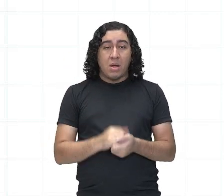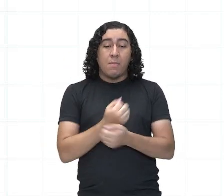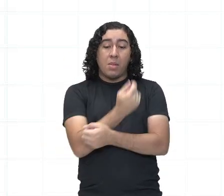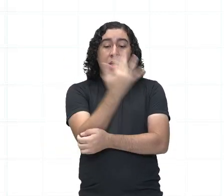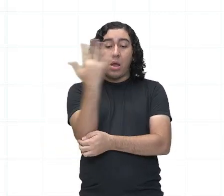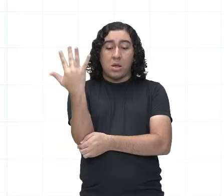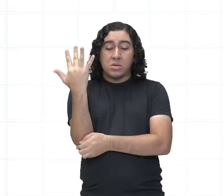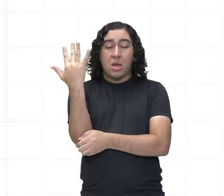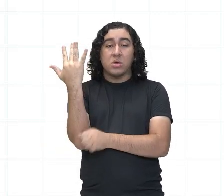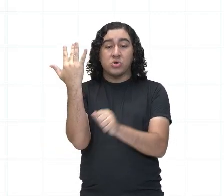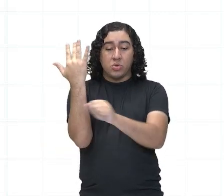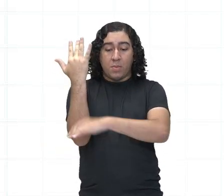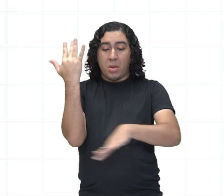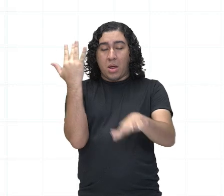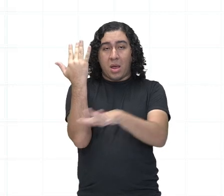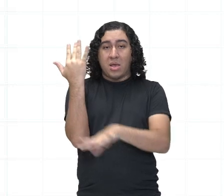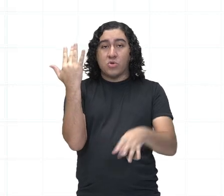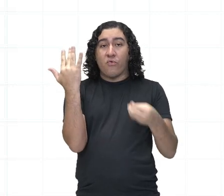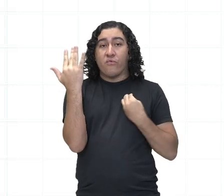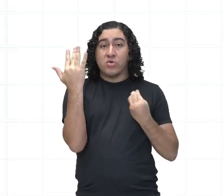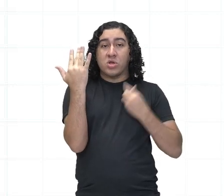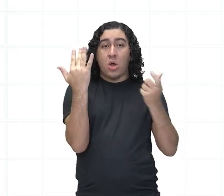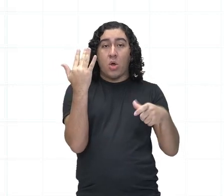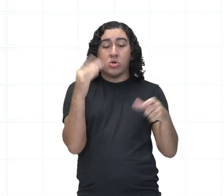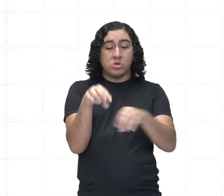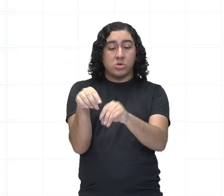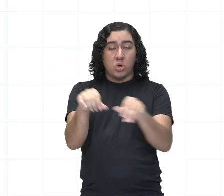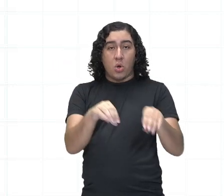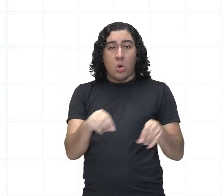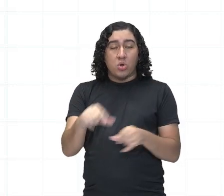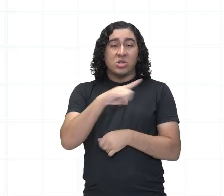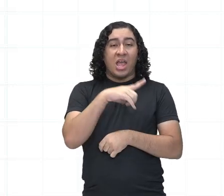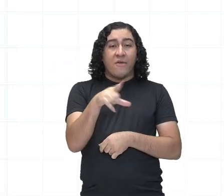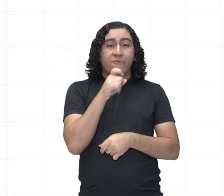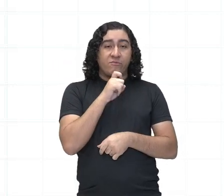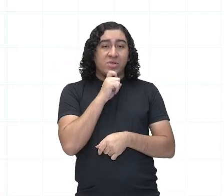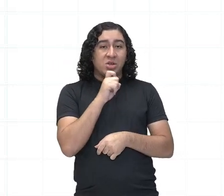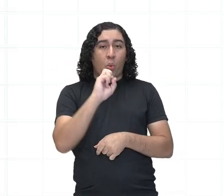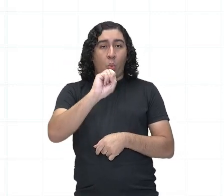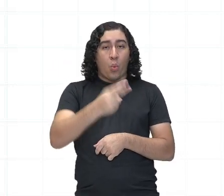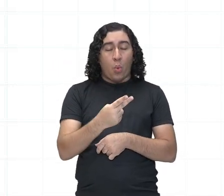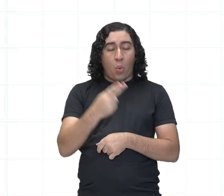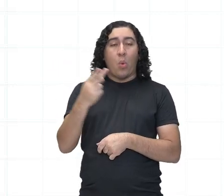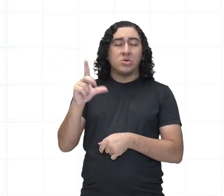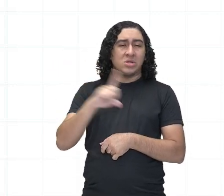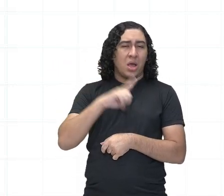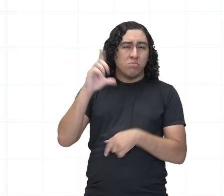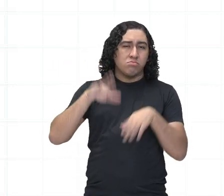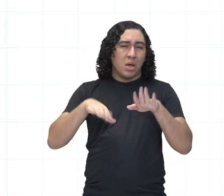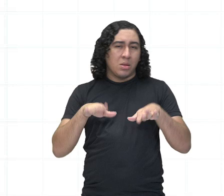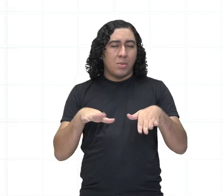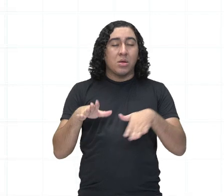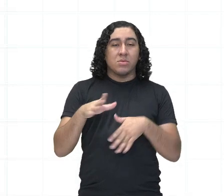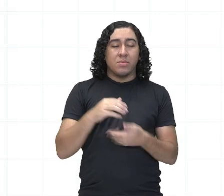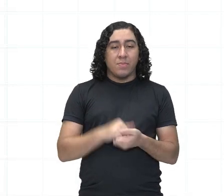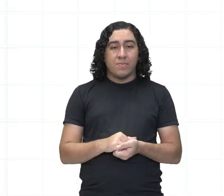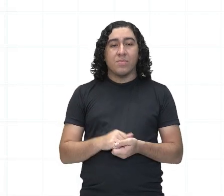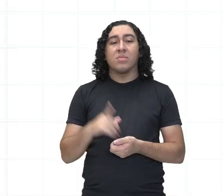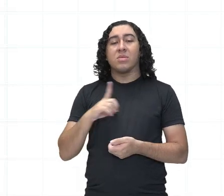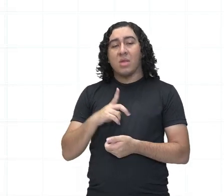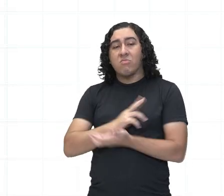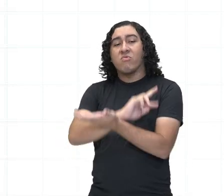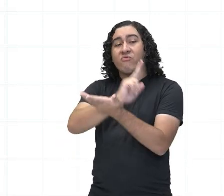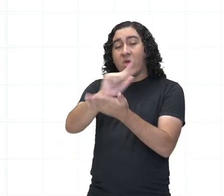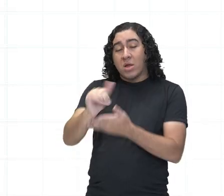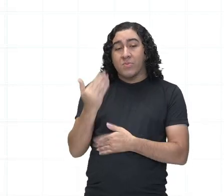que vivem preferencialmente em ambiente de clima frio ou temperado. E aí nós temos pinheiros,